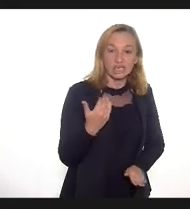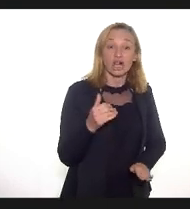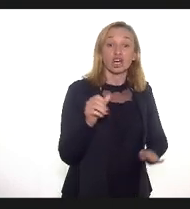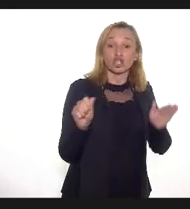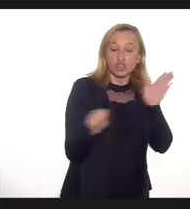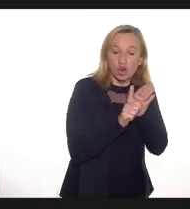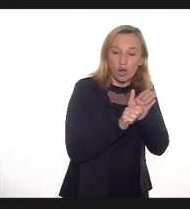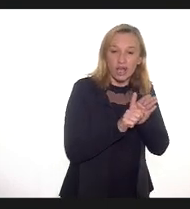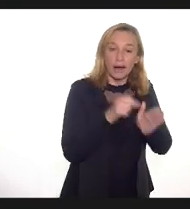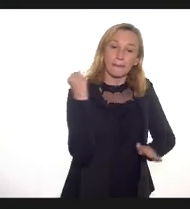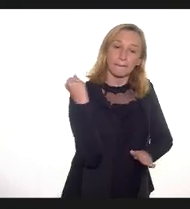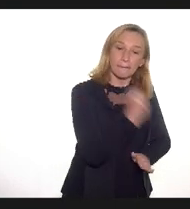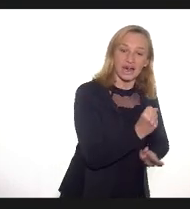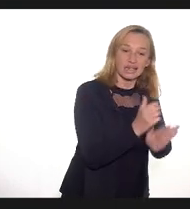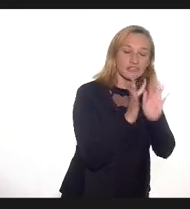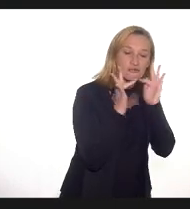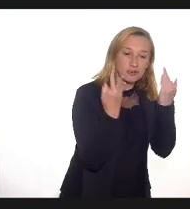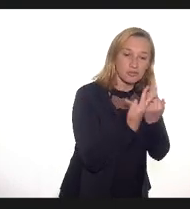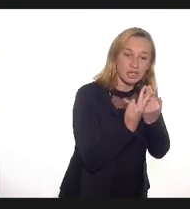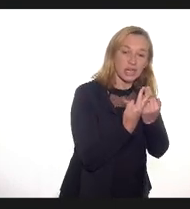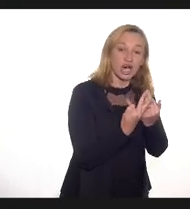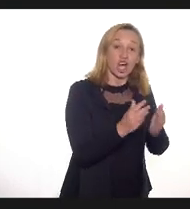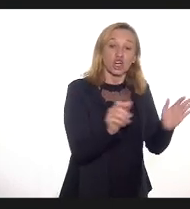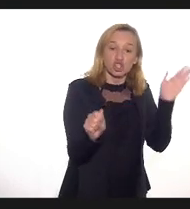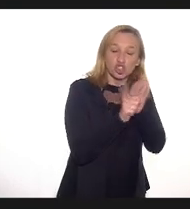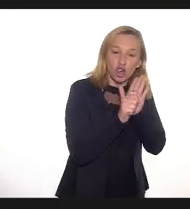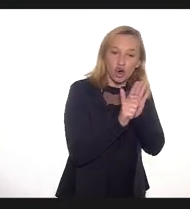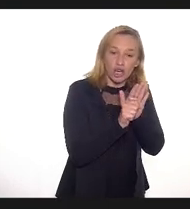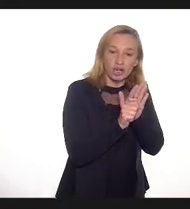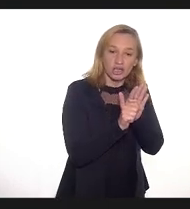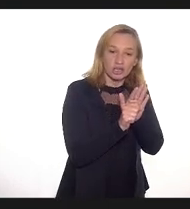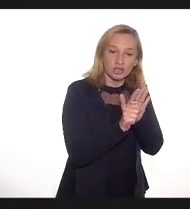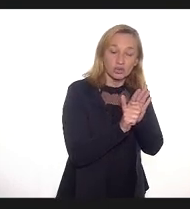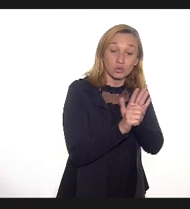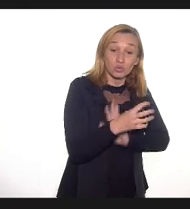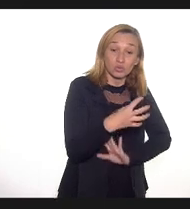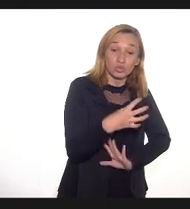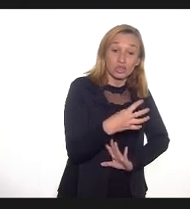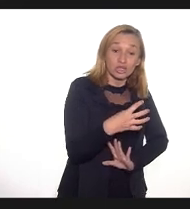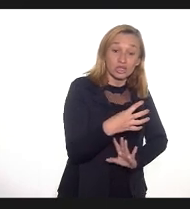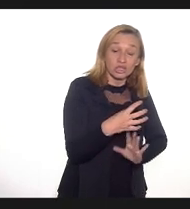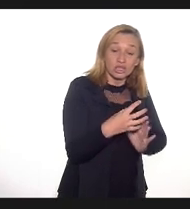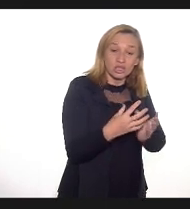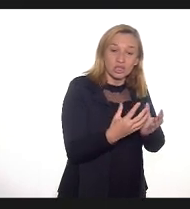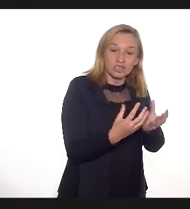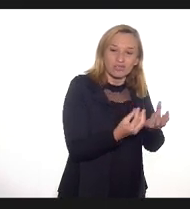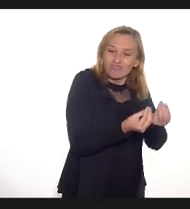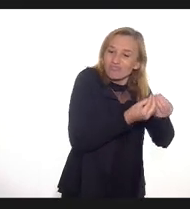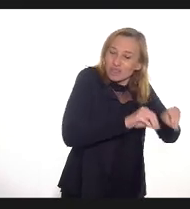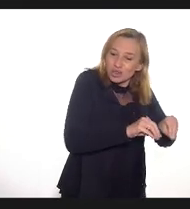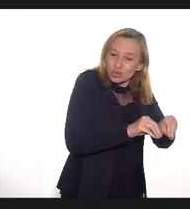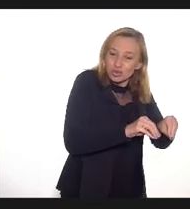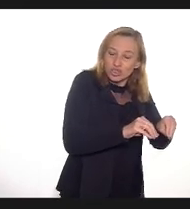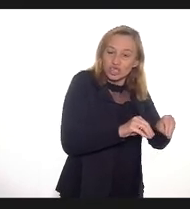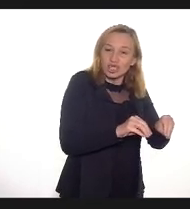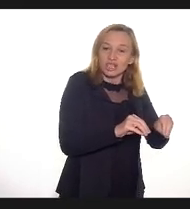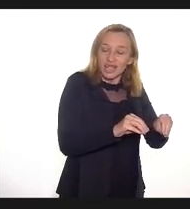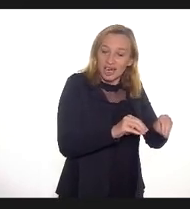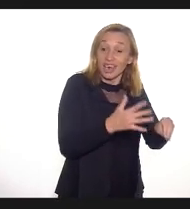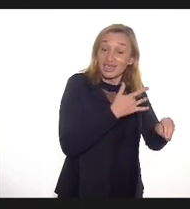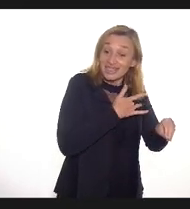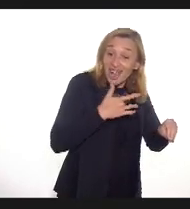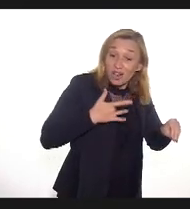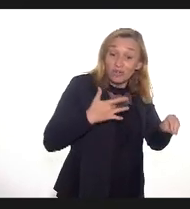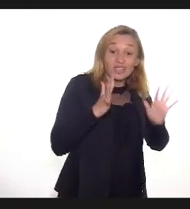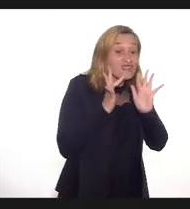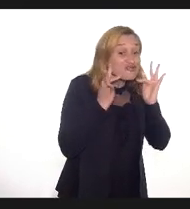exterminam famílias. As drogas nos colocam numa situação bélica que o Rio de Janeiro vive. A droga